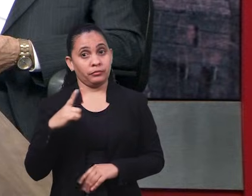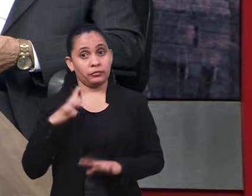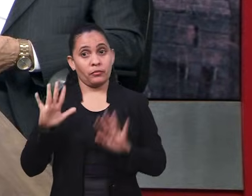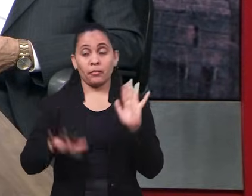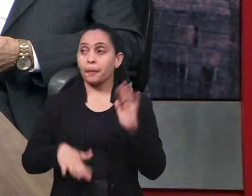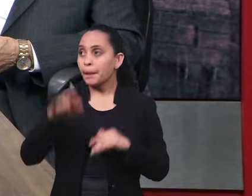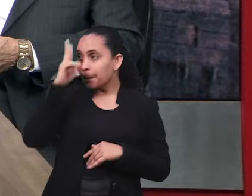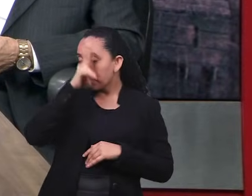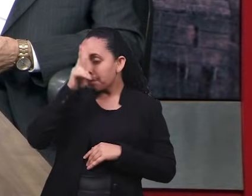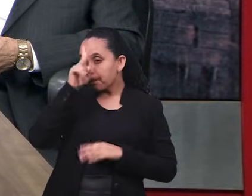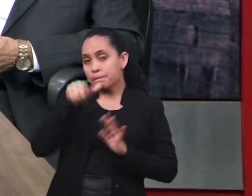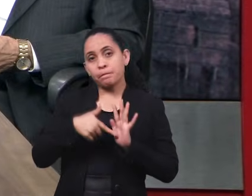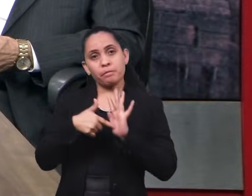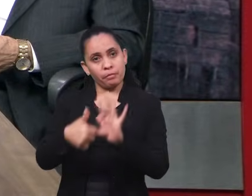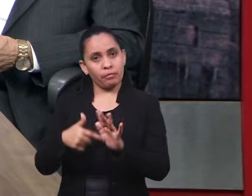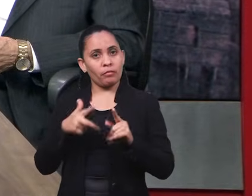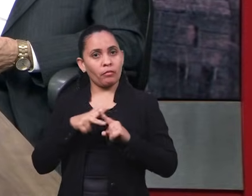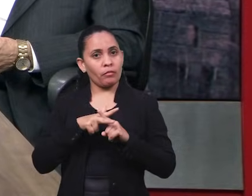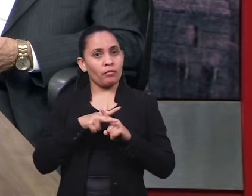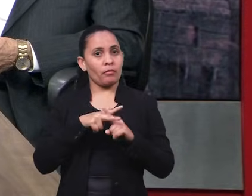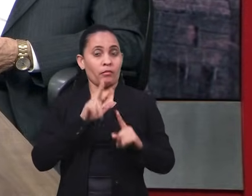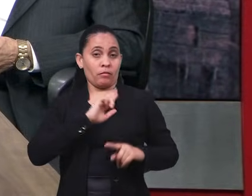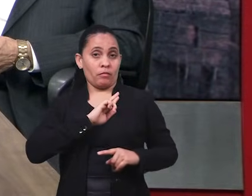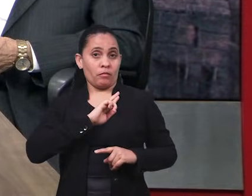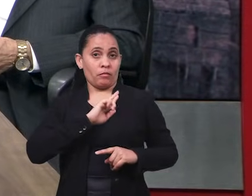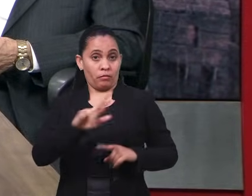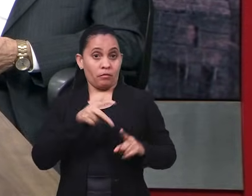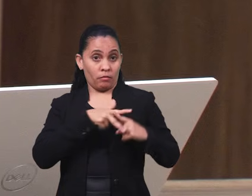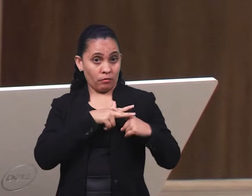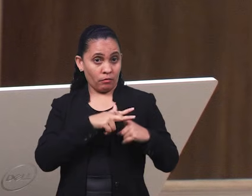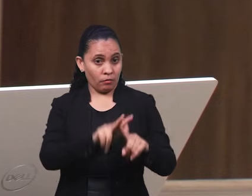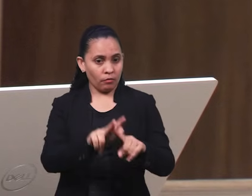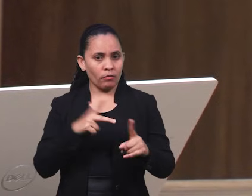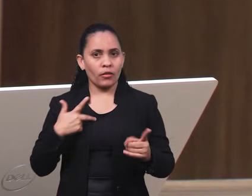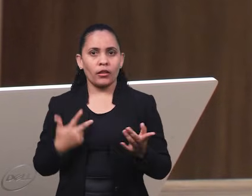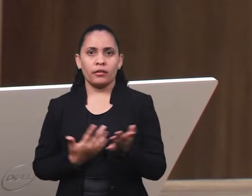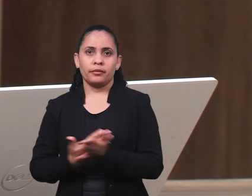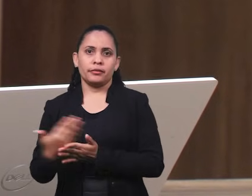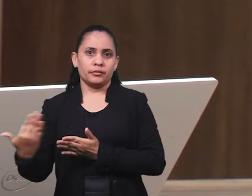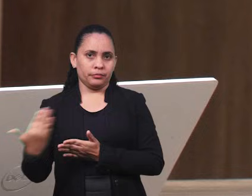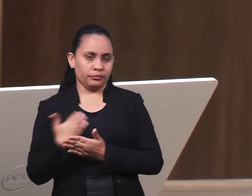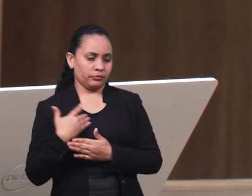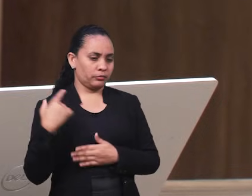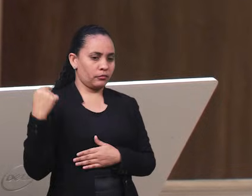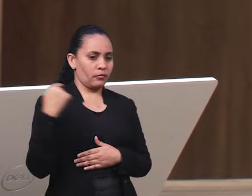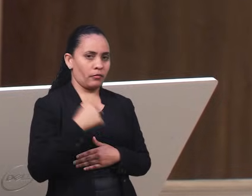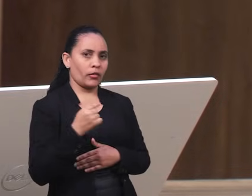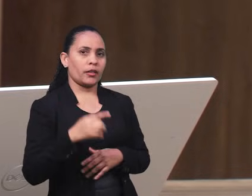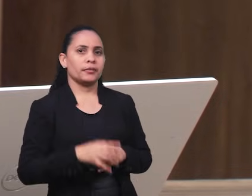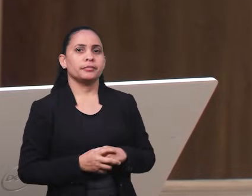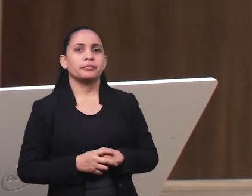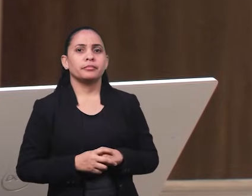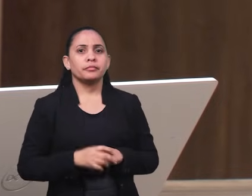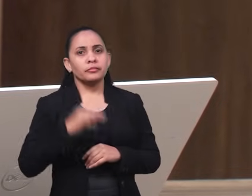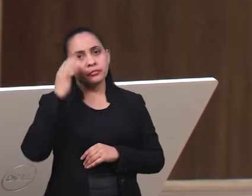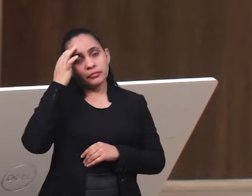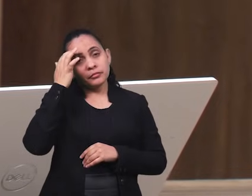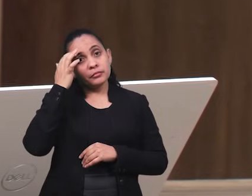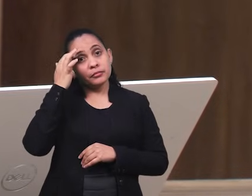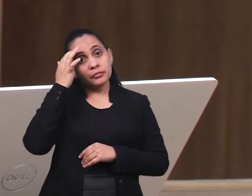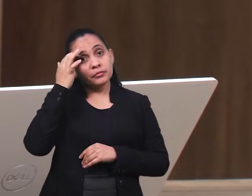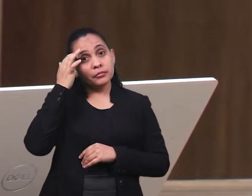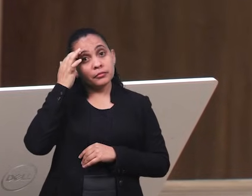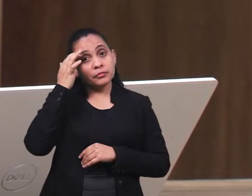existe alguns historiadores que consideram o seguinte, que a reforma protestante ela iniciou com John Hus, aqui na questão